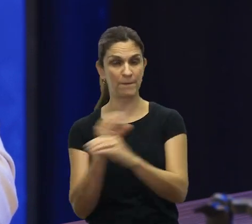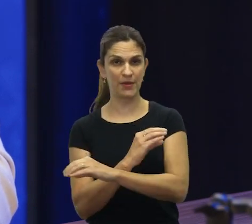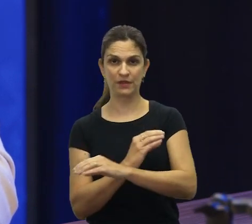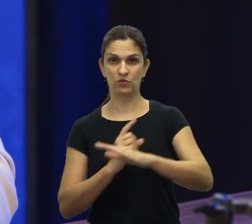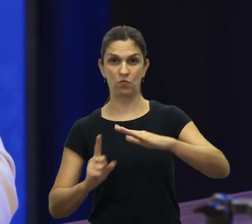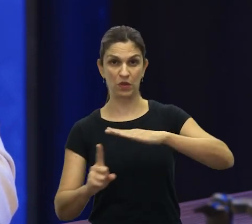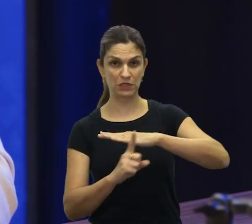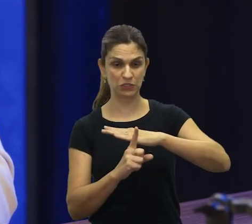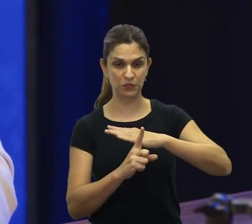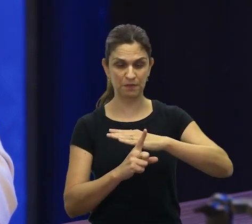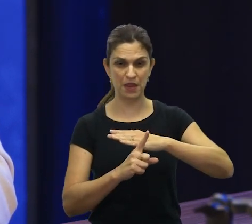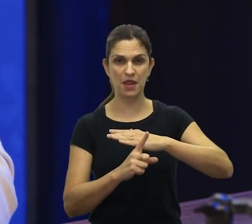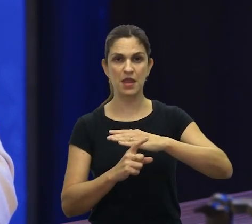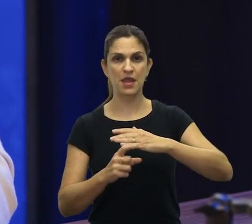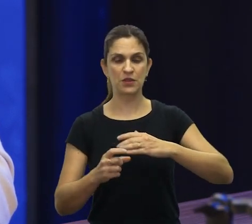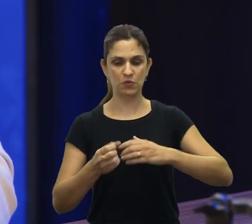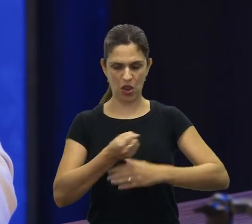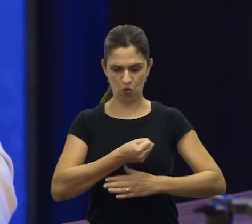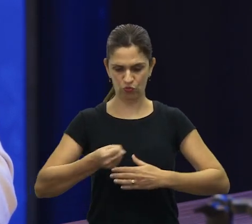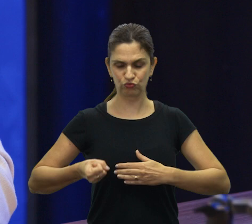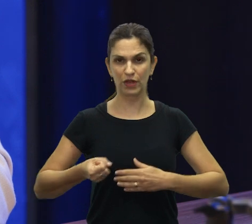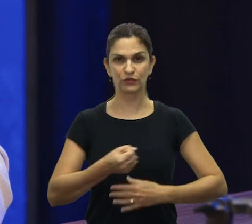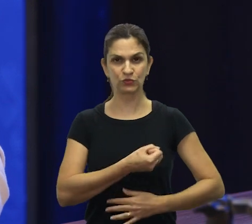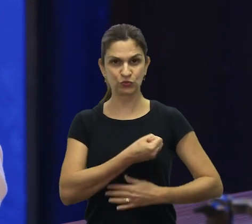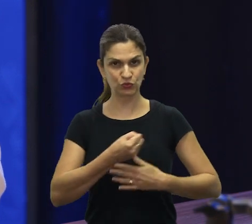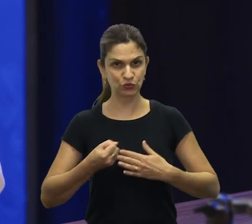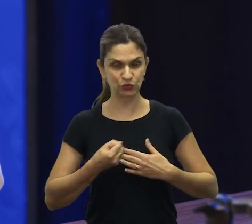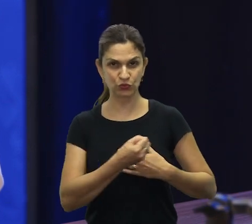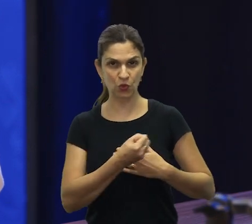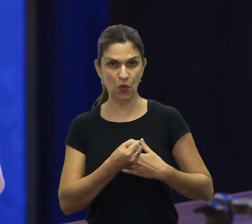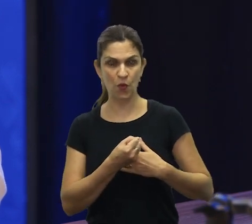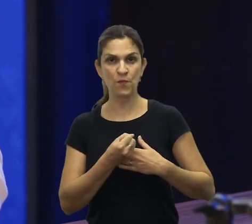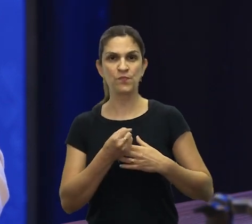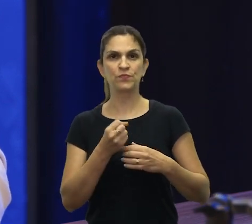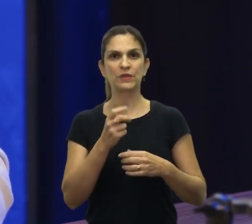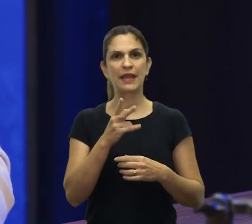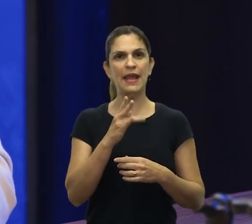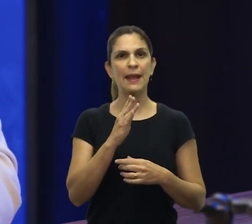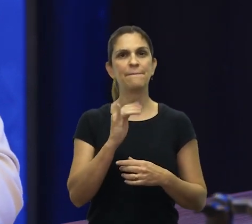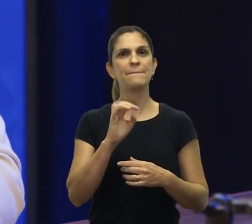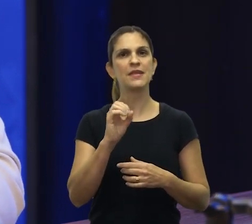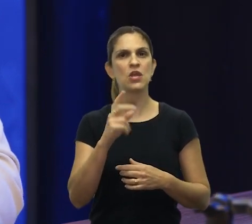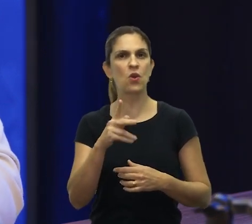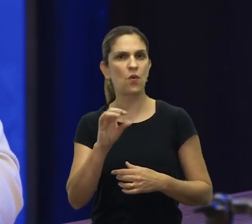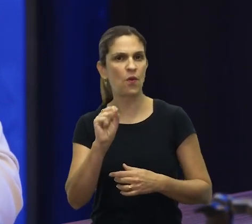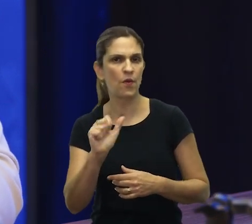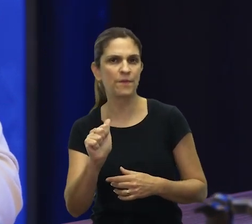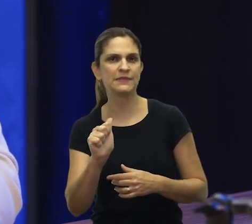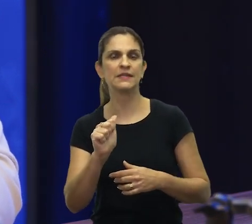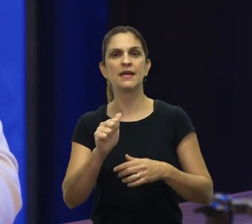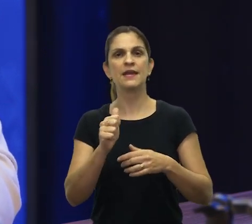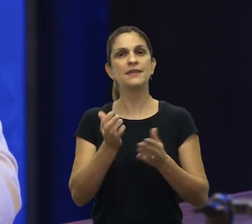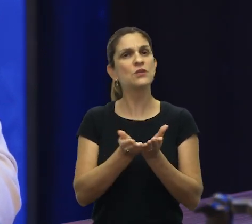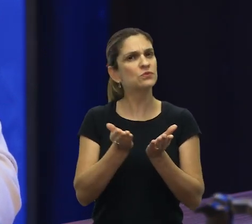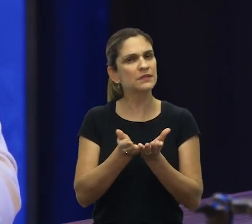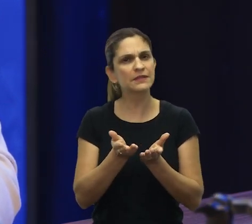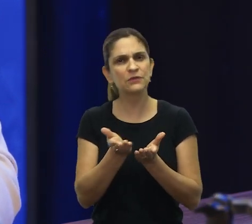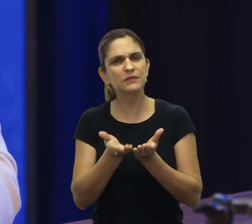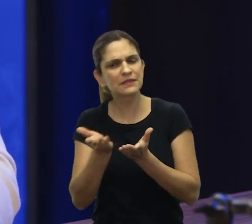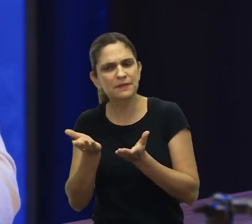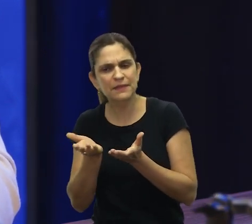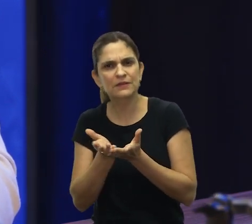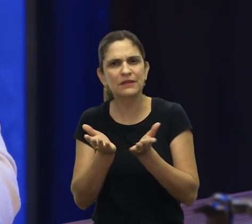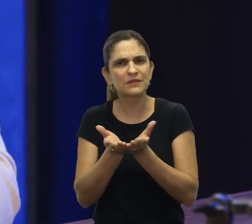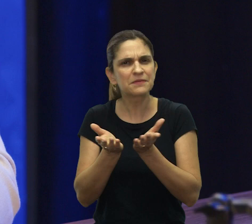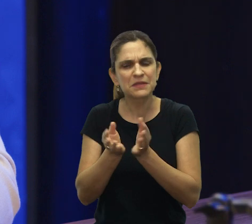desde a consulta, o ultrassom, a biópsia e até o tratamento oncológico. E isso foi feito na Casa Rosa, através